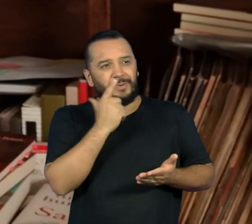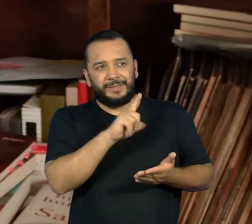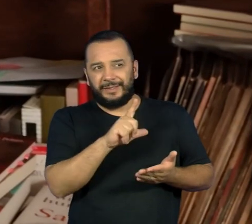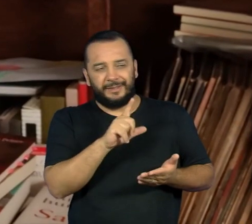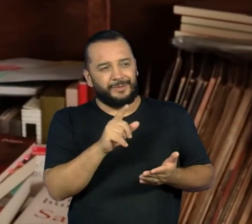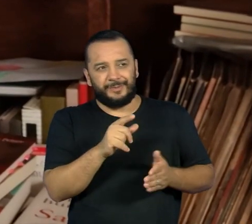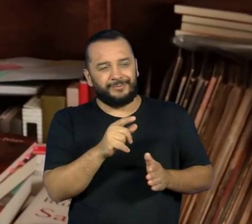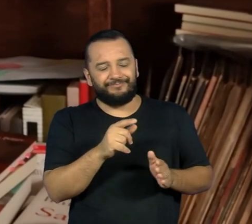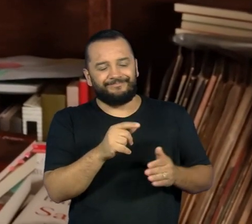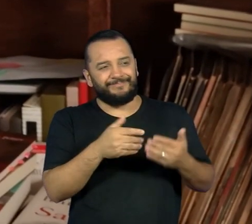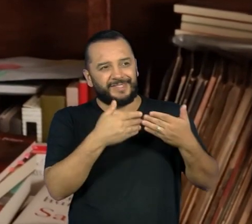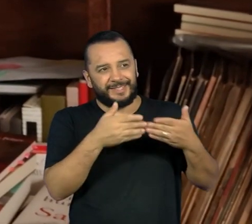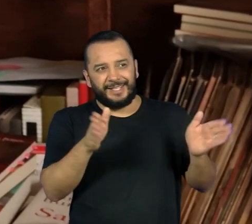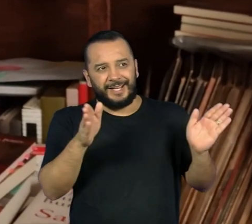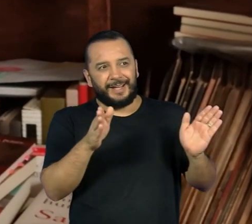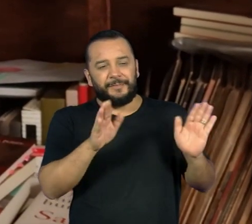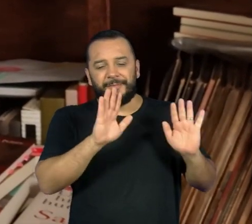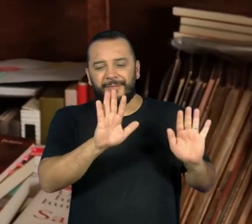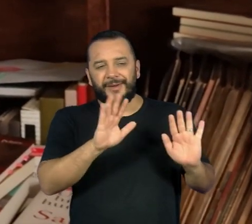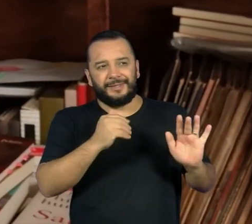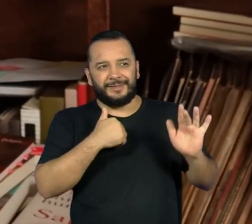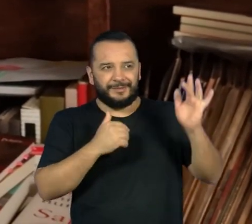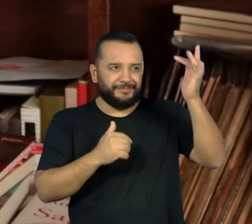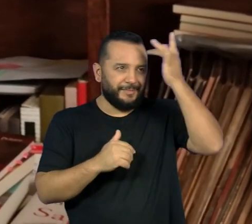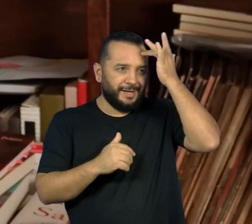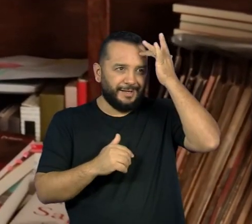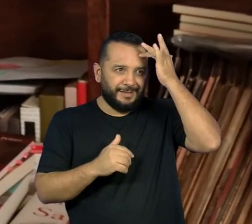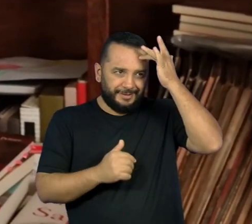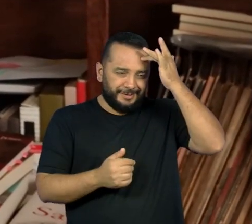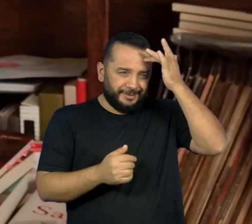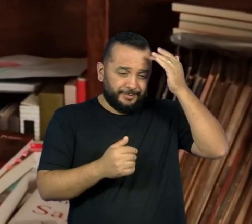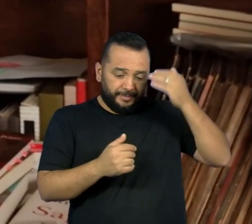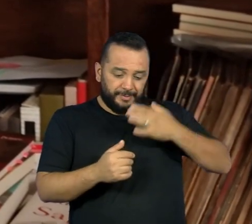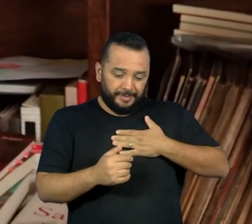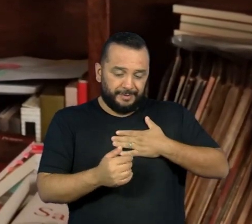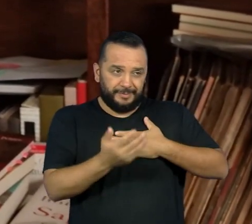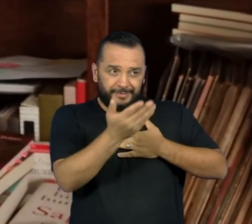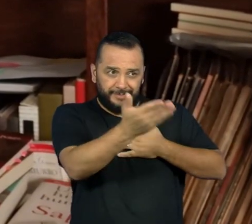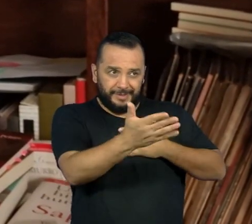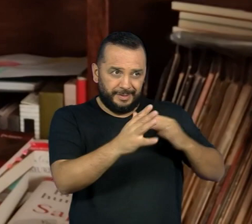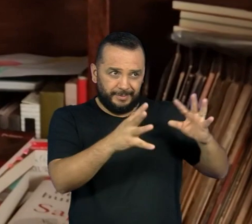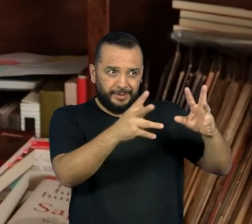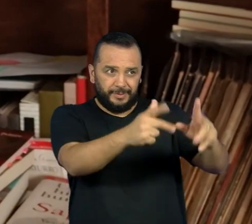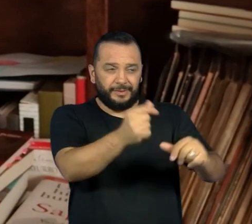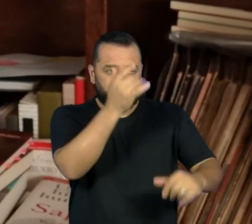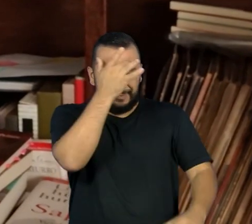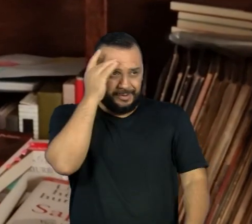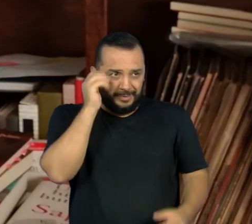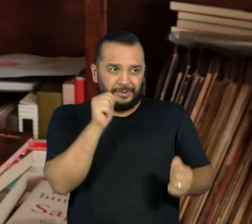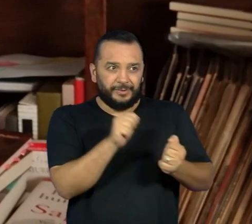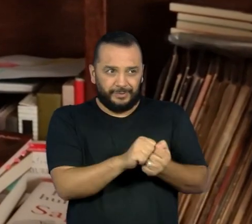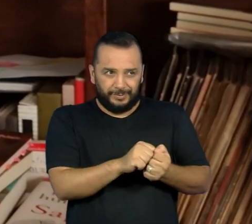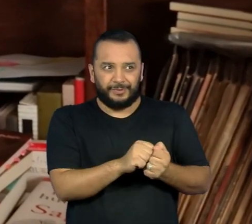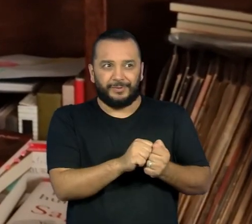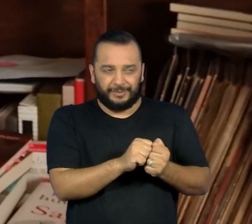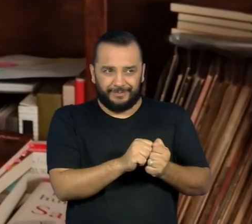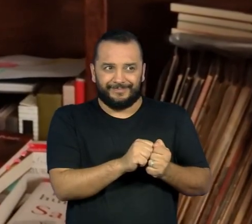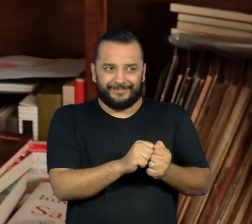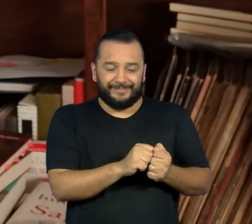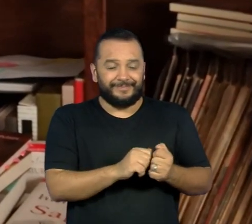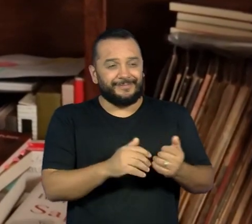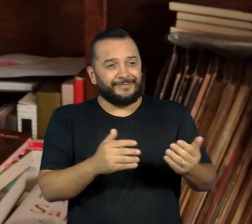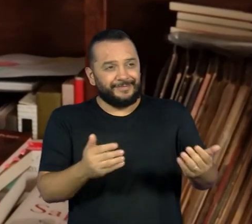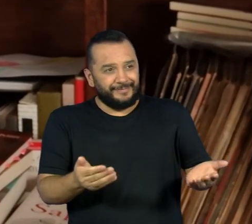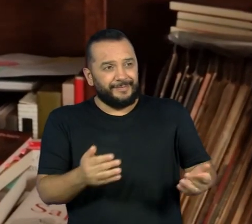foi uma coisa marcante para você, para mim, para todas as pessoas envolvidas. Então,